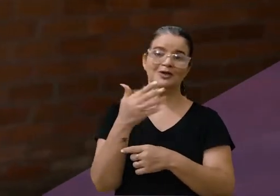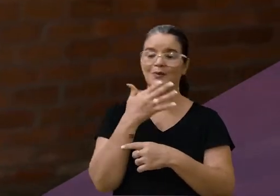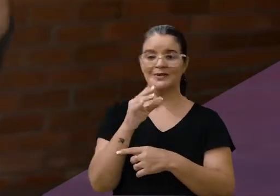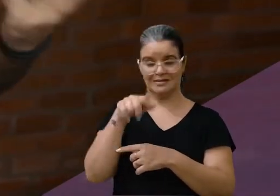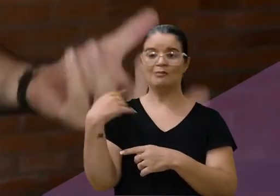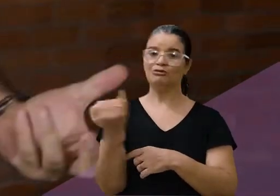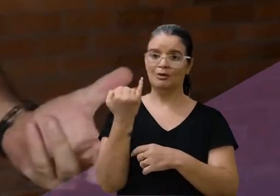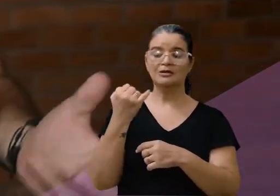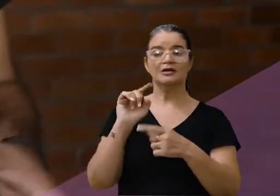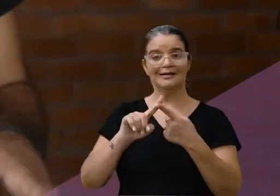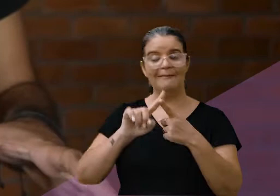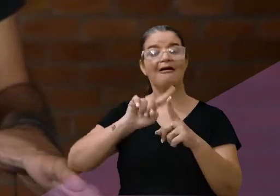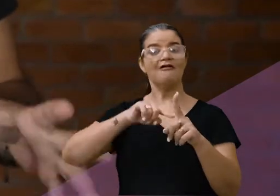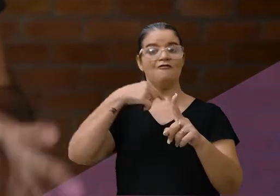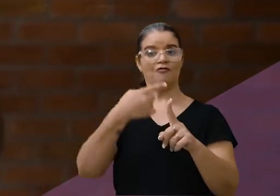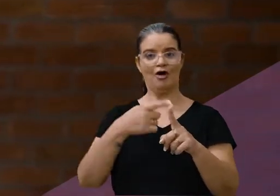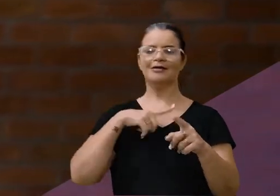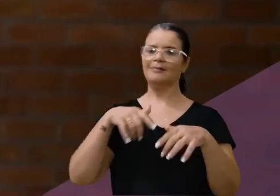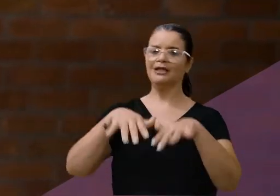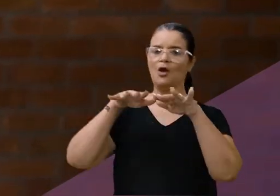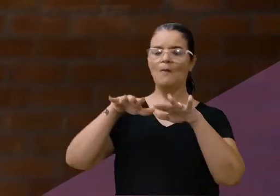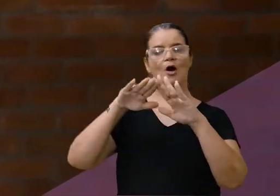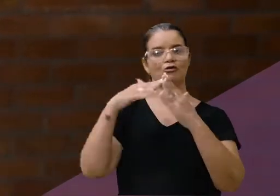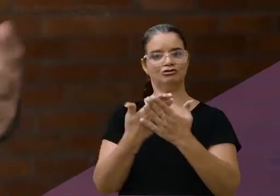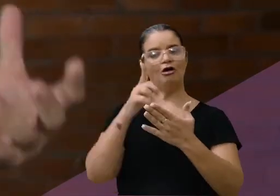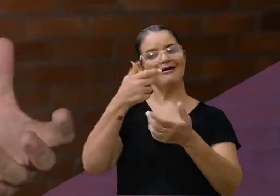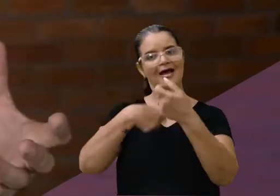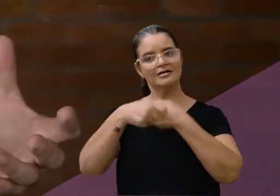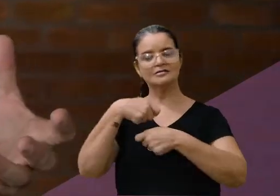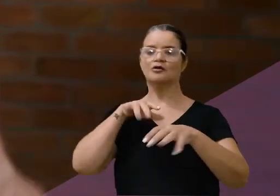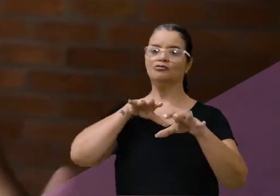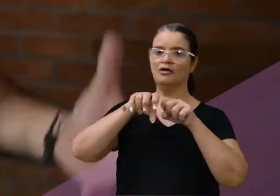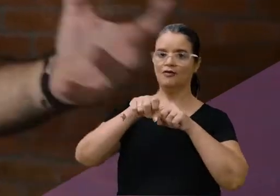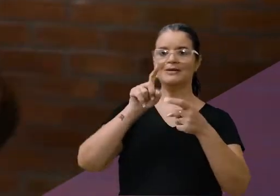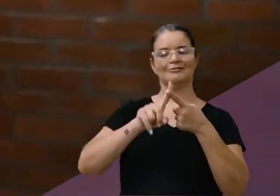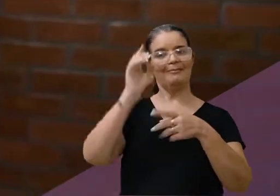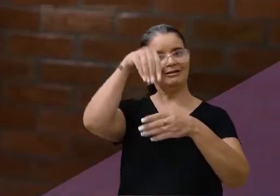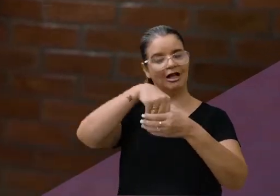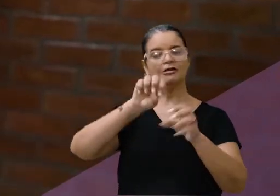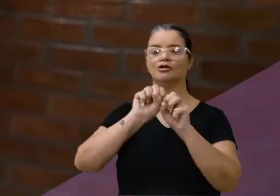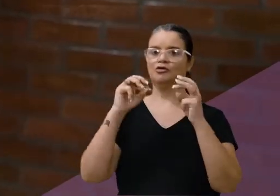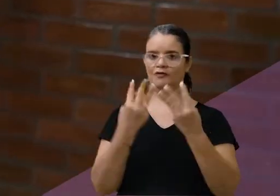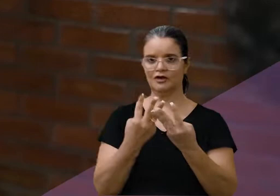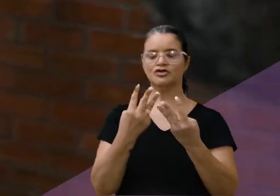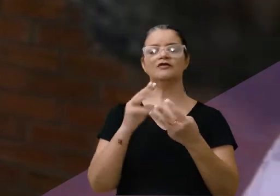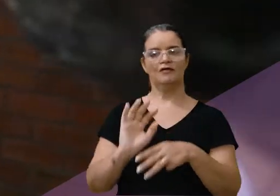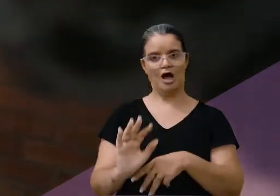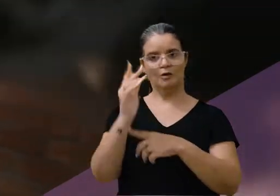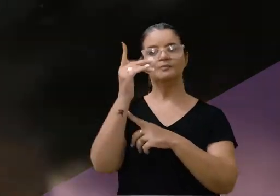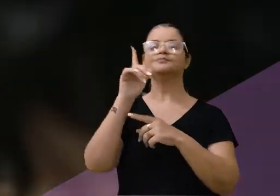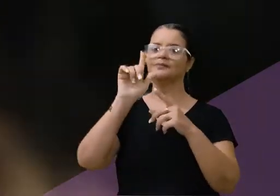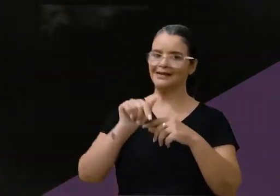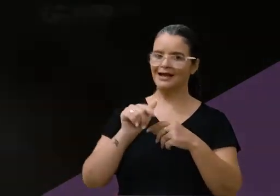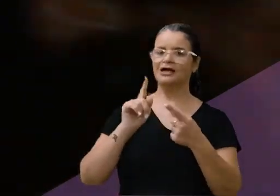importante. Fora isso, a gente tem o Palco Escola, que é a nossa ação de formação, que também está dentro do festival, que